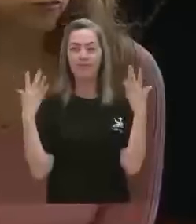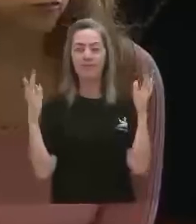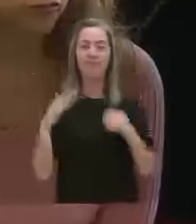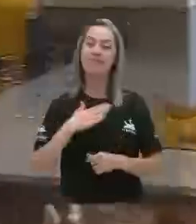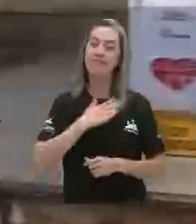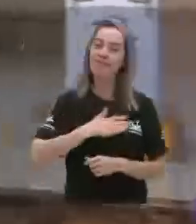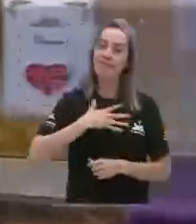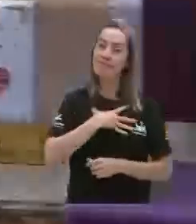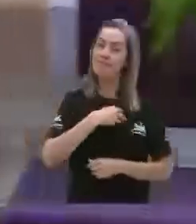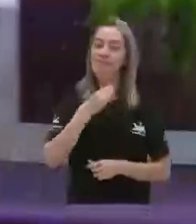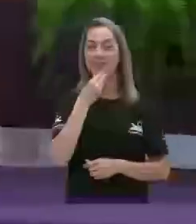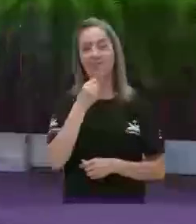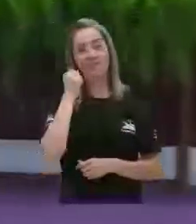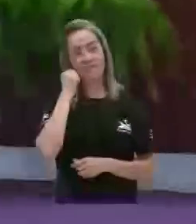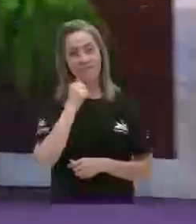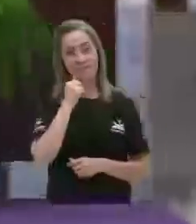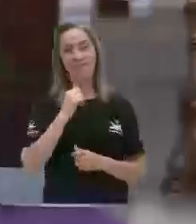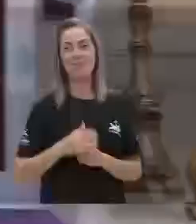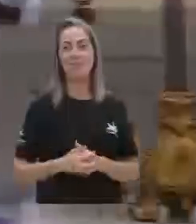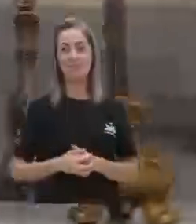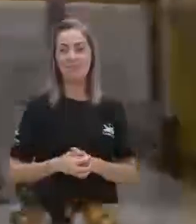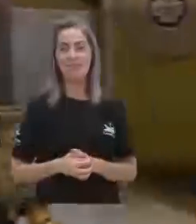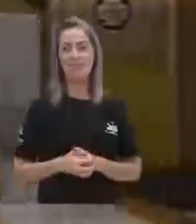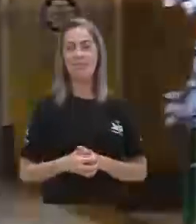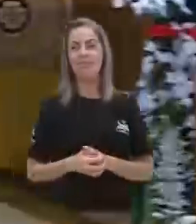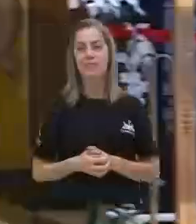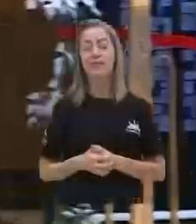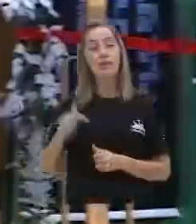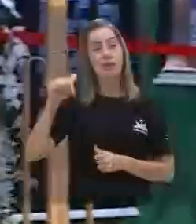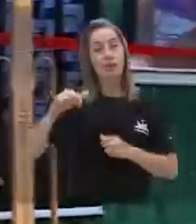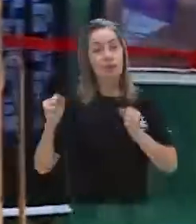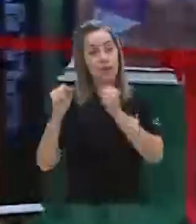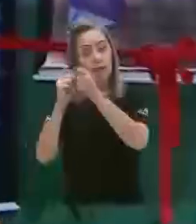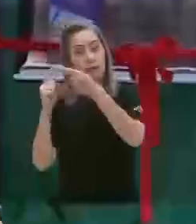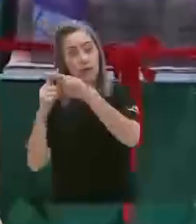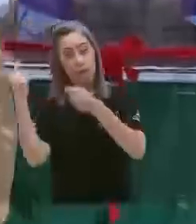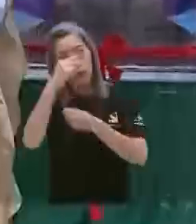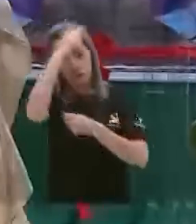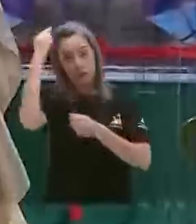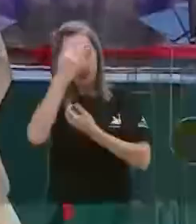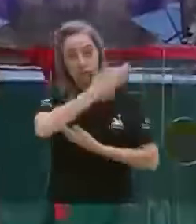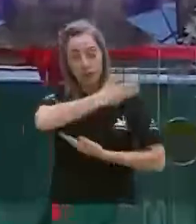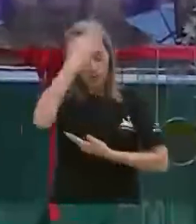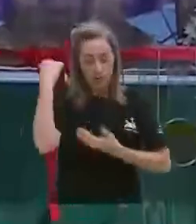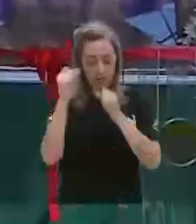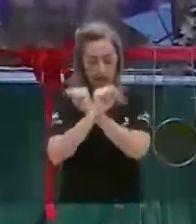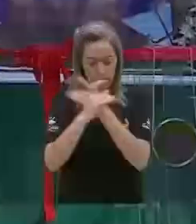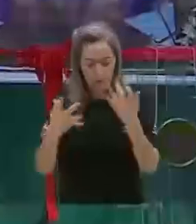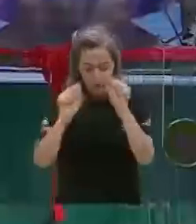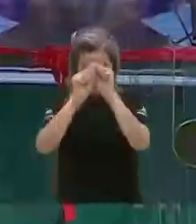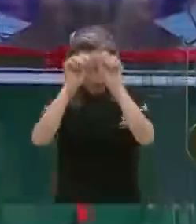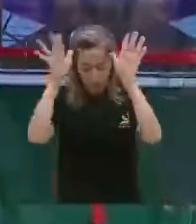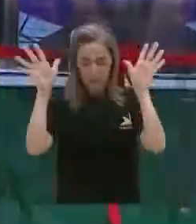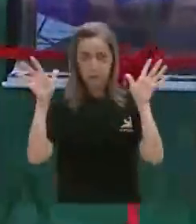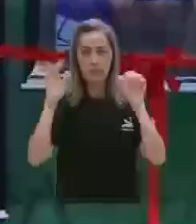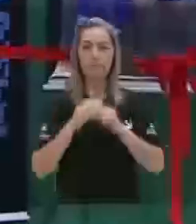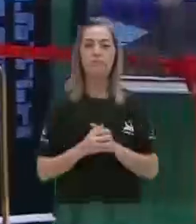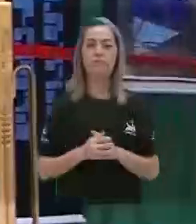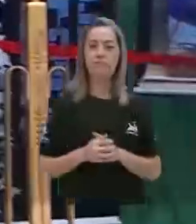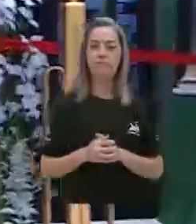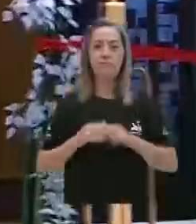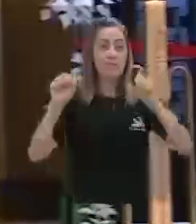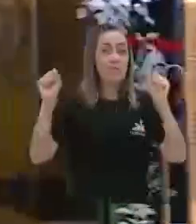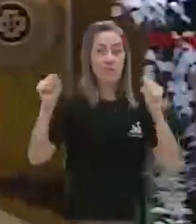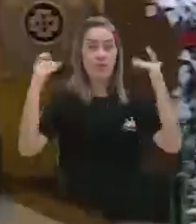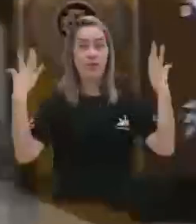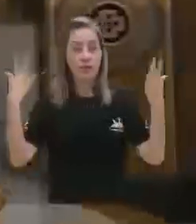Queridos filhos e filhas, neste santuário de Nossa Senhora de Guadalupe, cuja grande